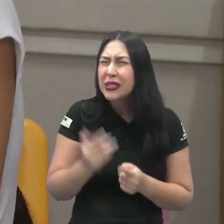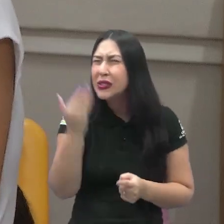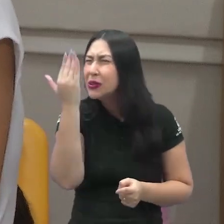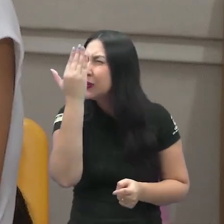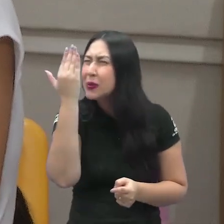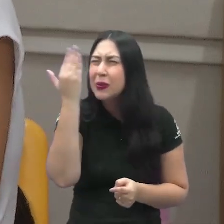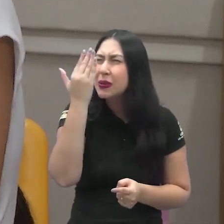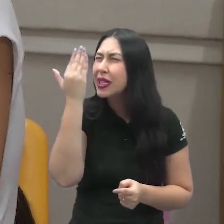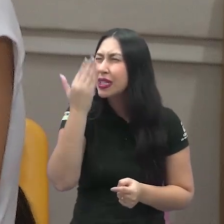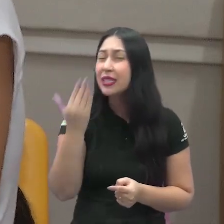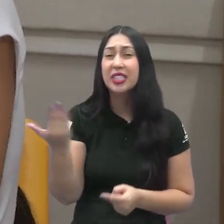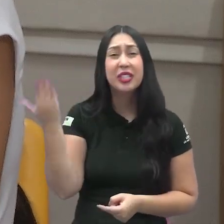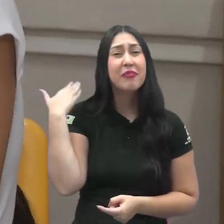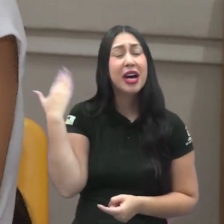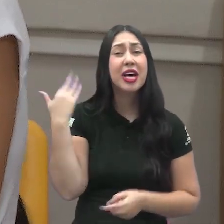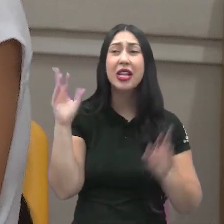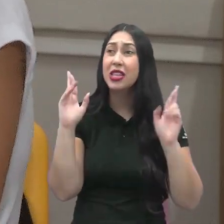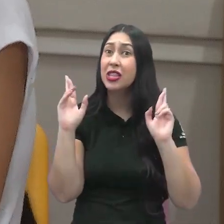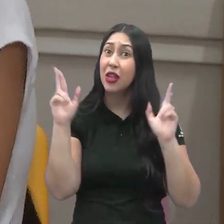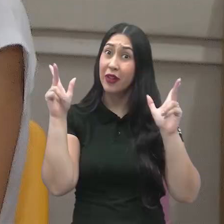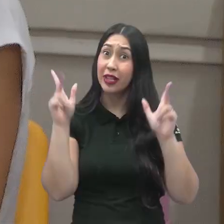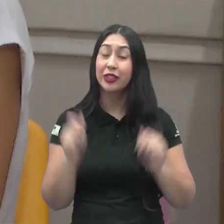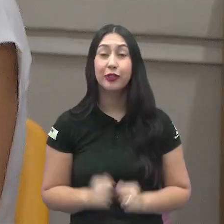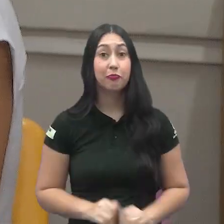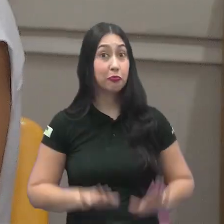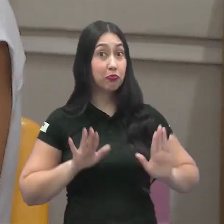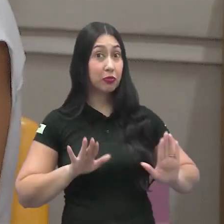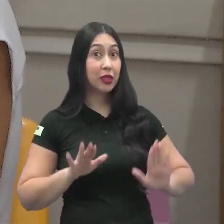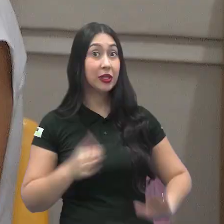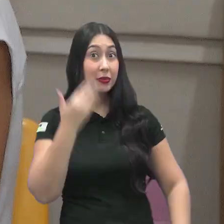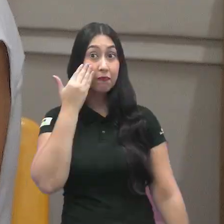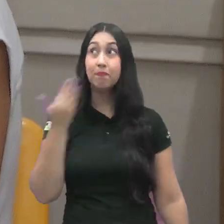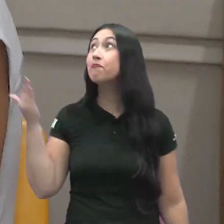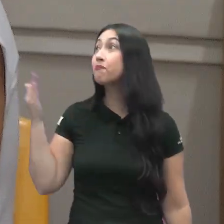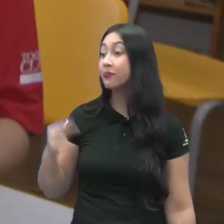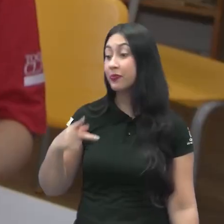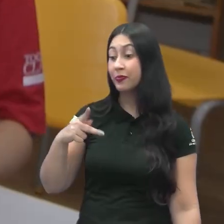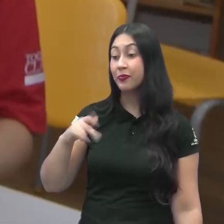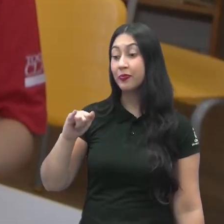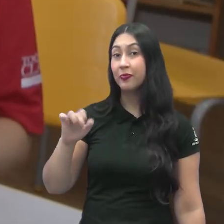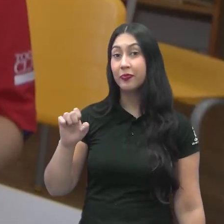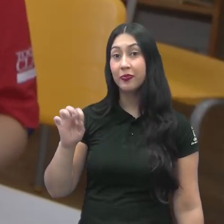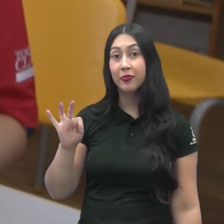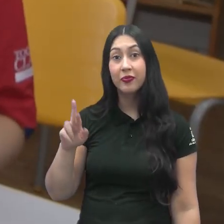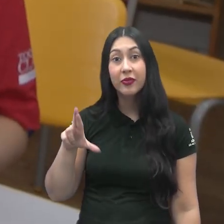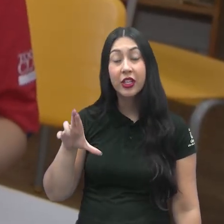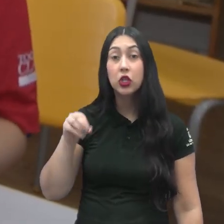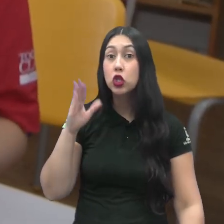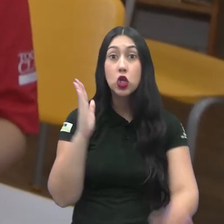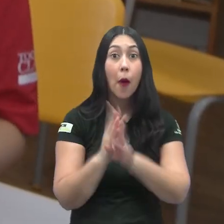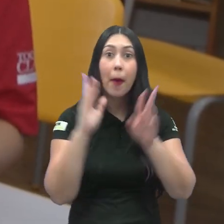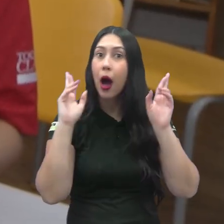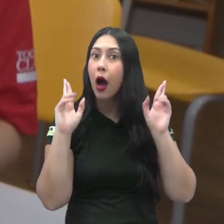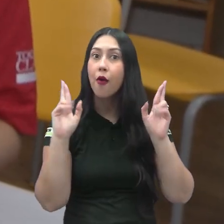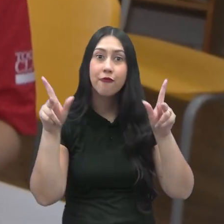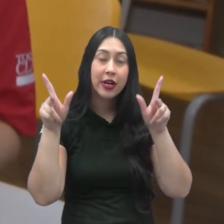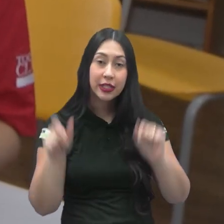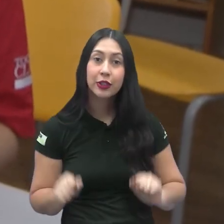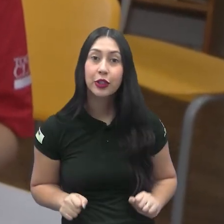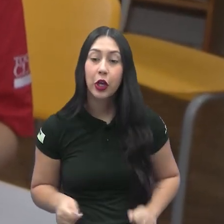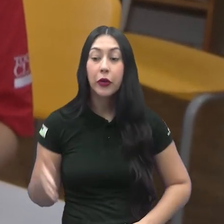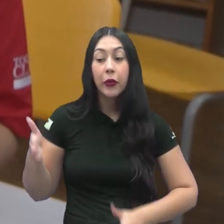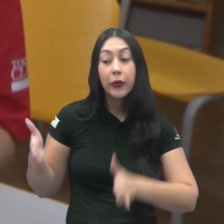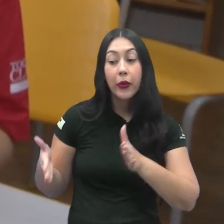eu usei o óculos porque eu não estava enxergando muito bem a lousa. Para mim, antes era muito diferente. Já o Pietro descobriu que precisava